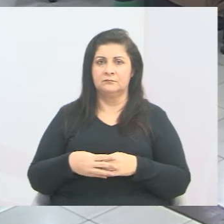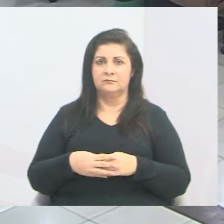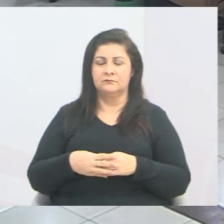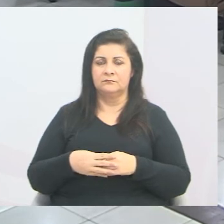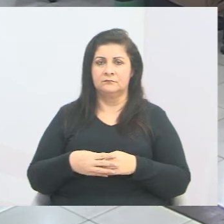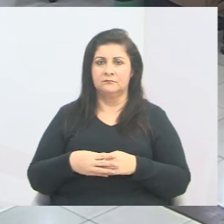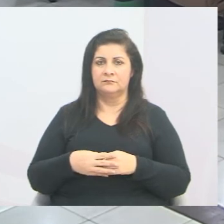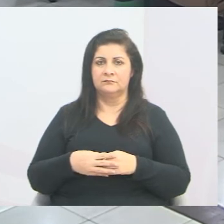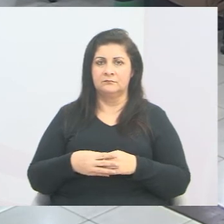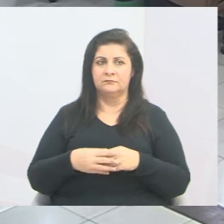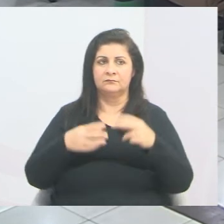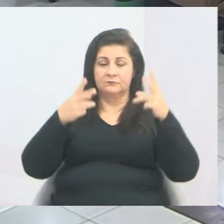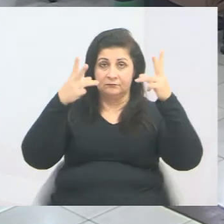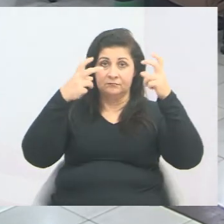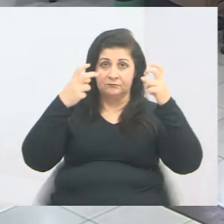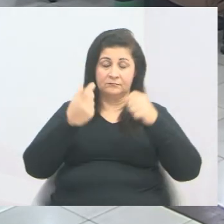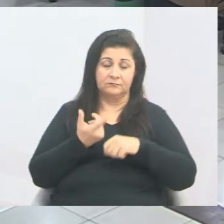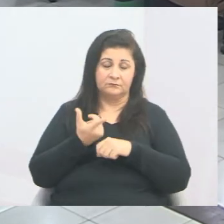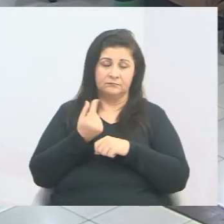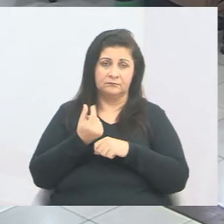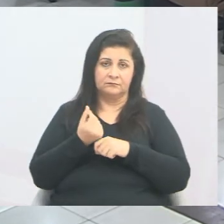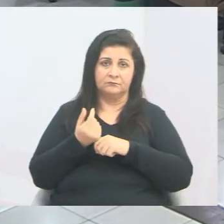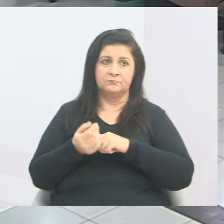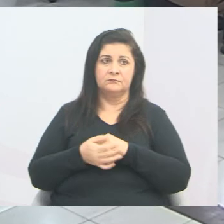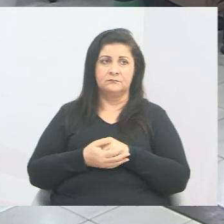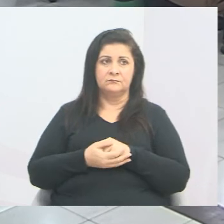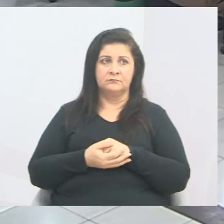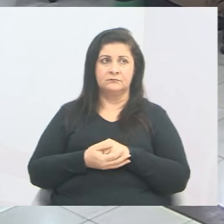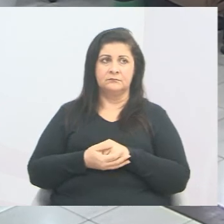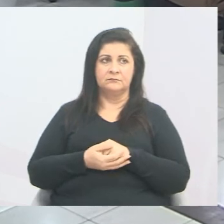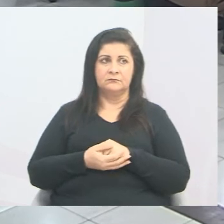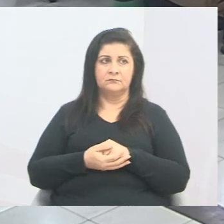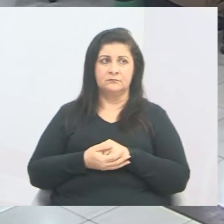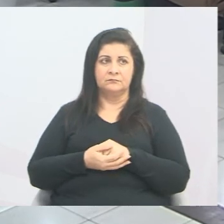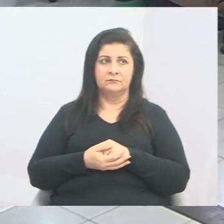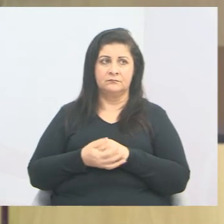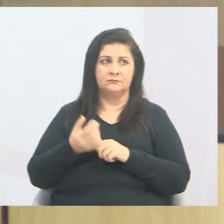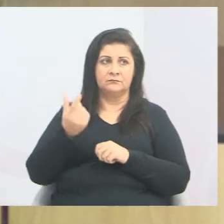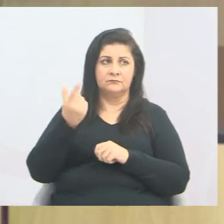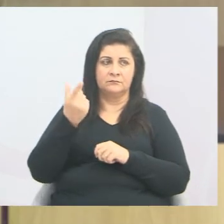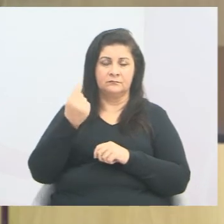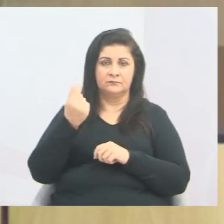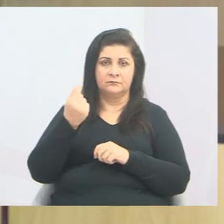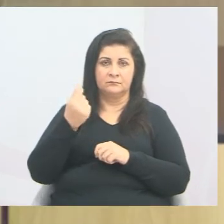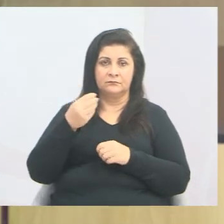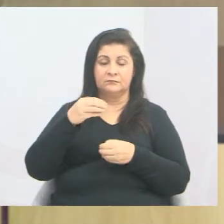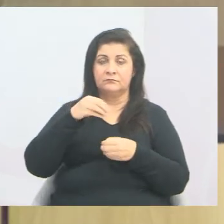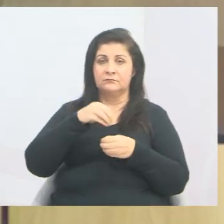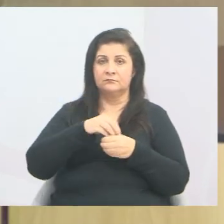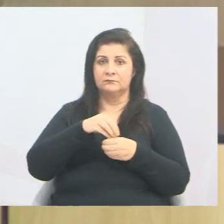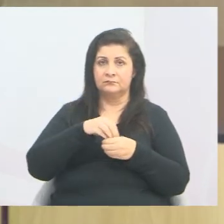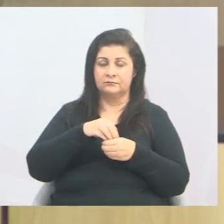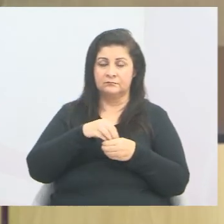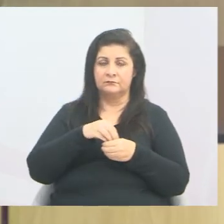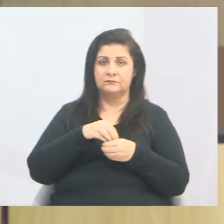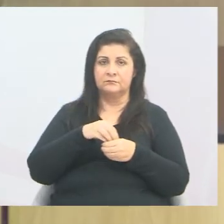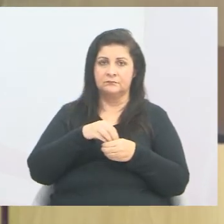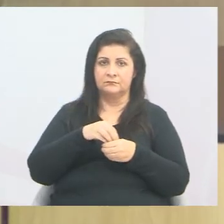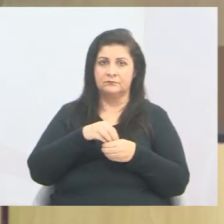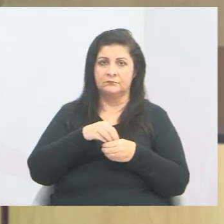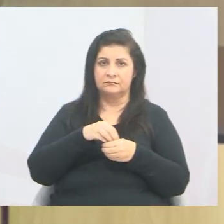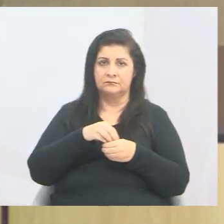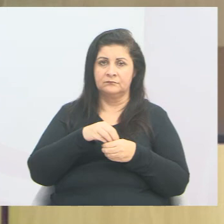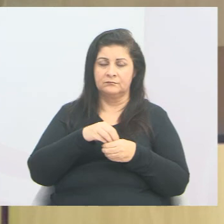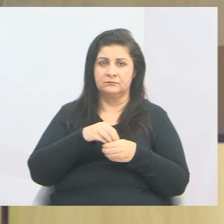de receita, né? A receita corrente, ela está dentro, né,